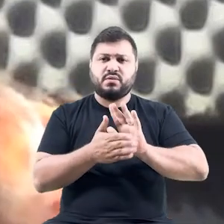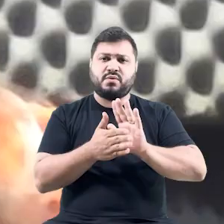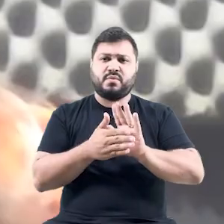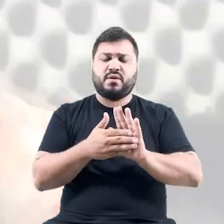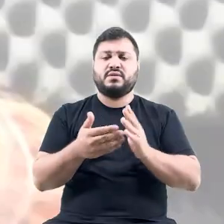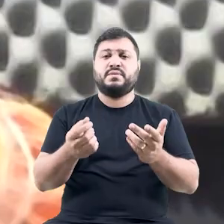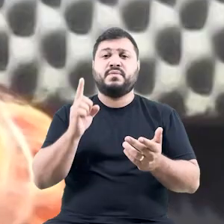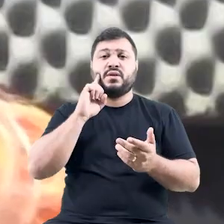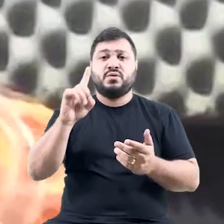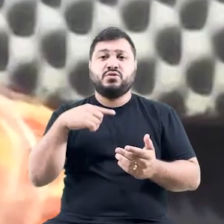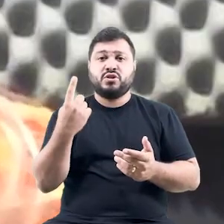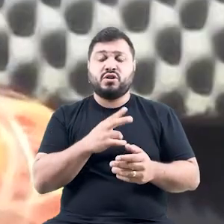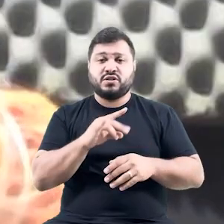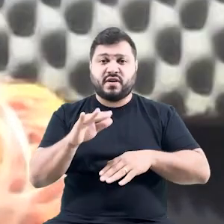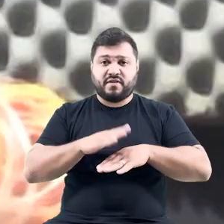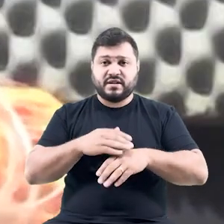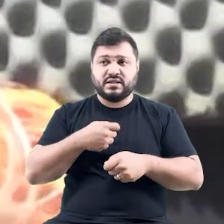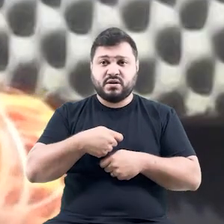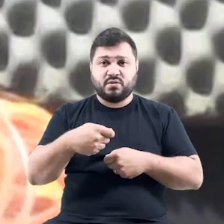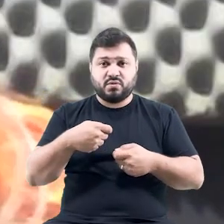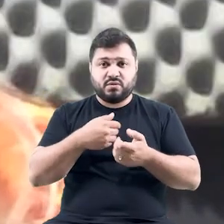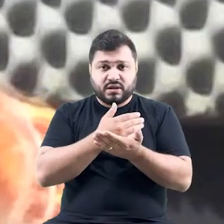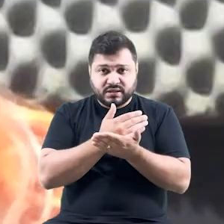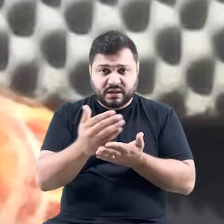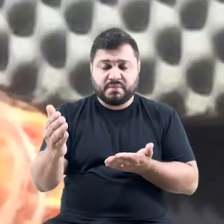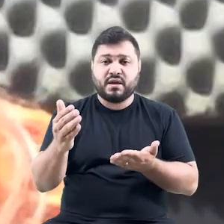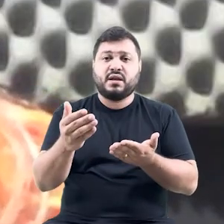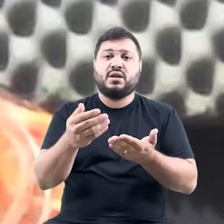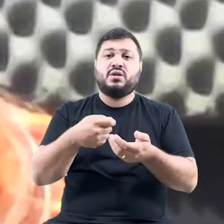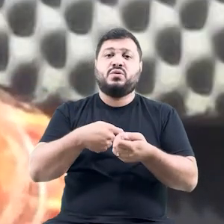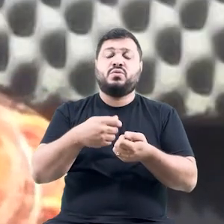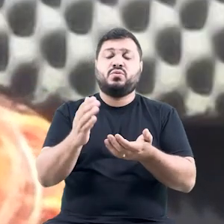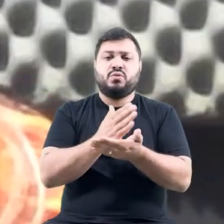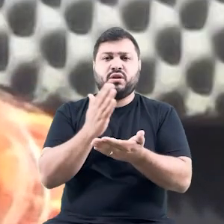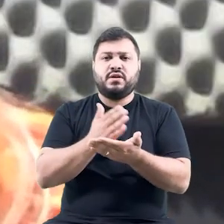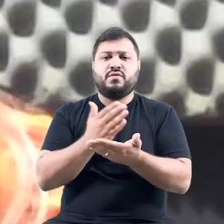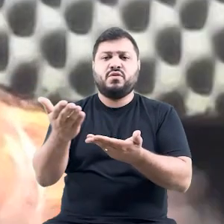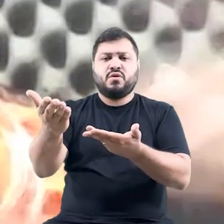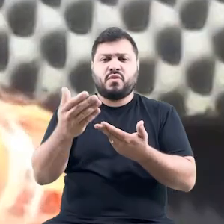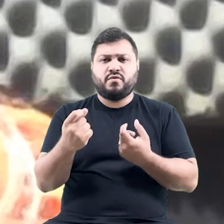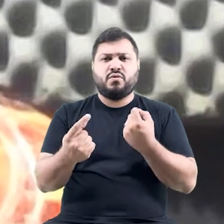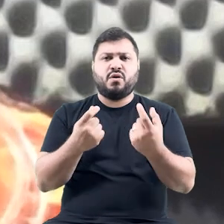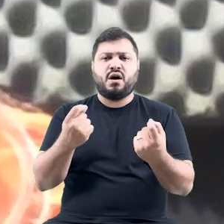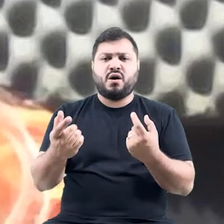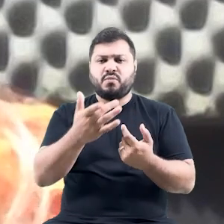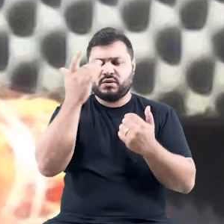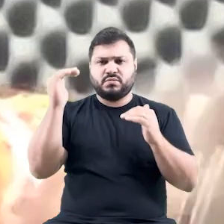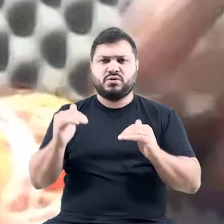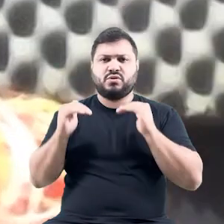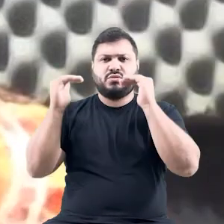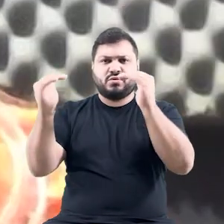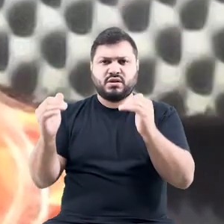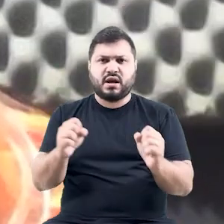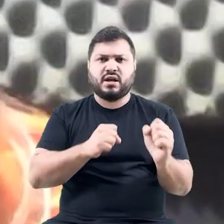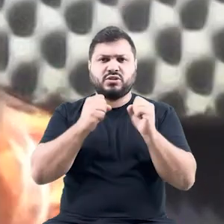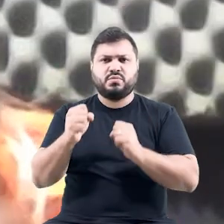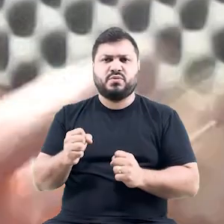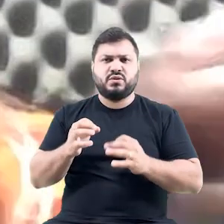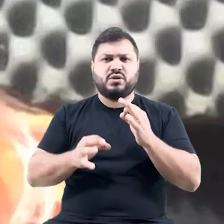proposta pela LEP. No dia que nós fomos fazer o lançamento desse livro, nós convidamos algumas autoridades,